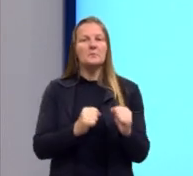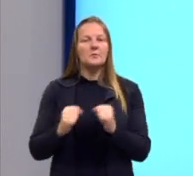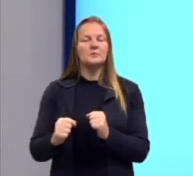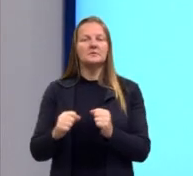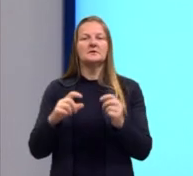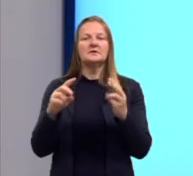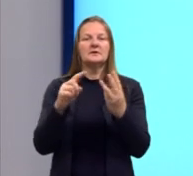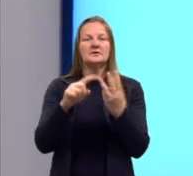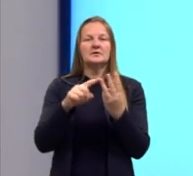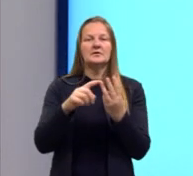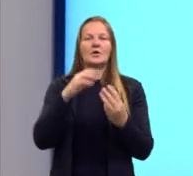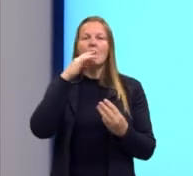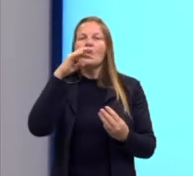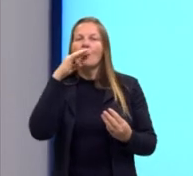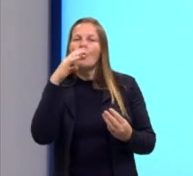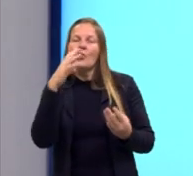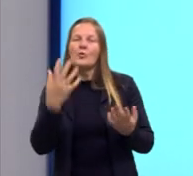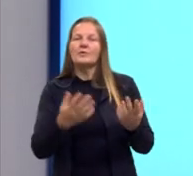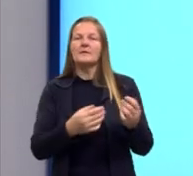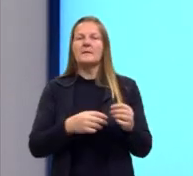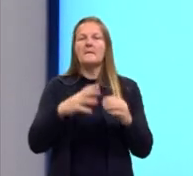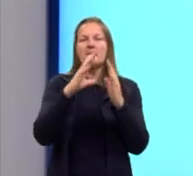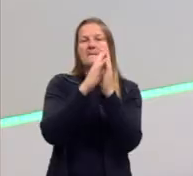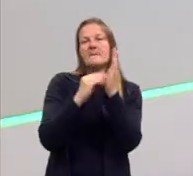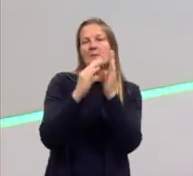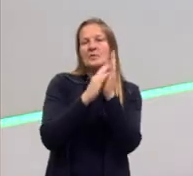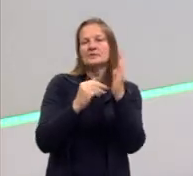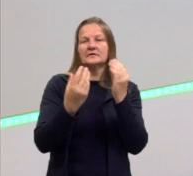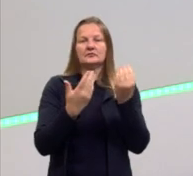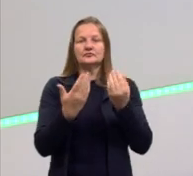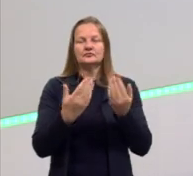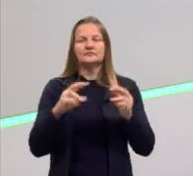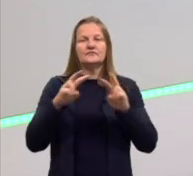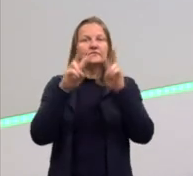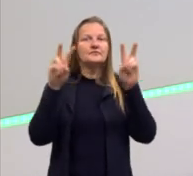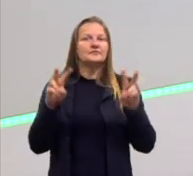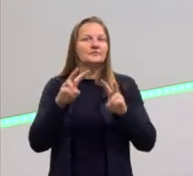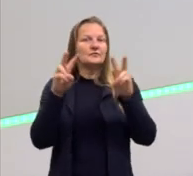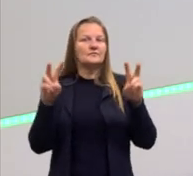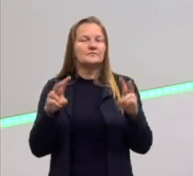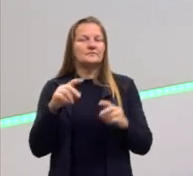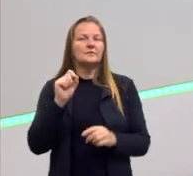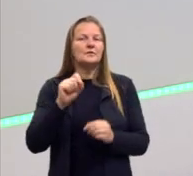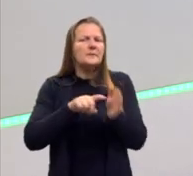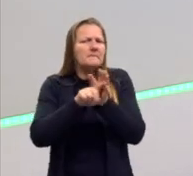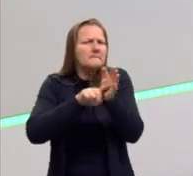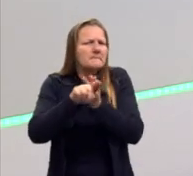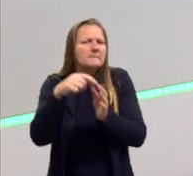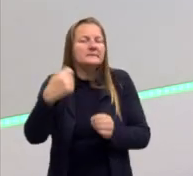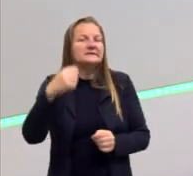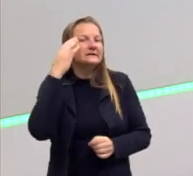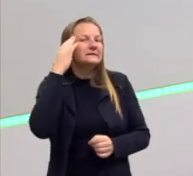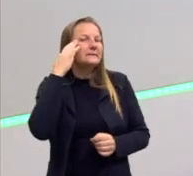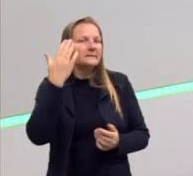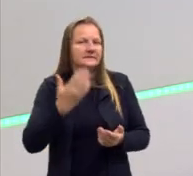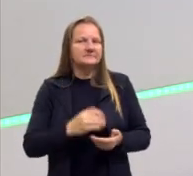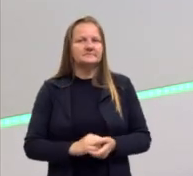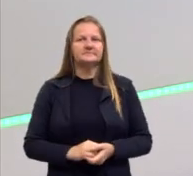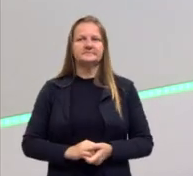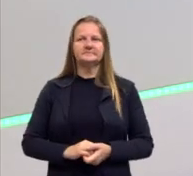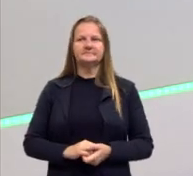eu brinquei ali também questão da cor né é de como que ela é visualmente o que que eu devo então analisar tá